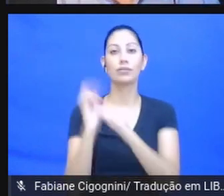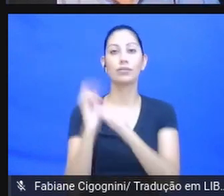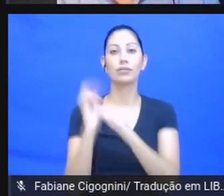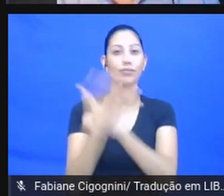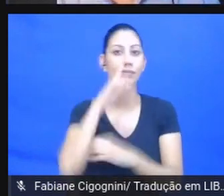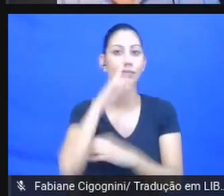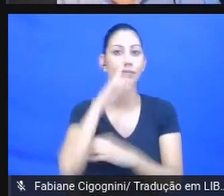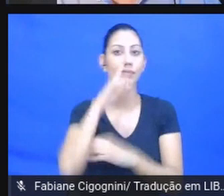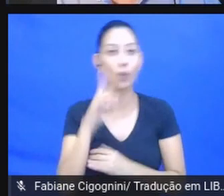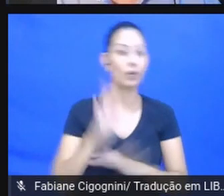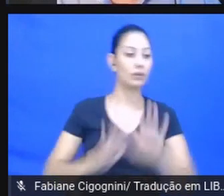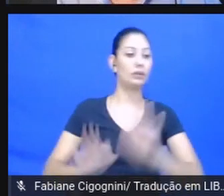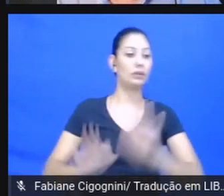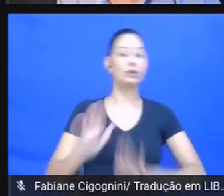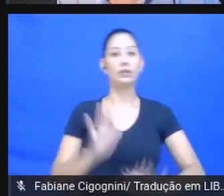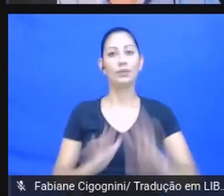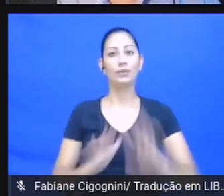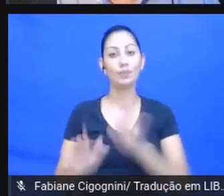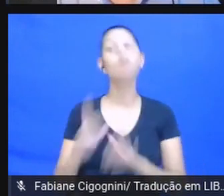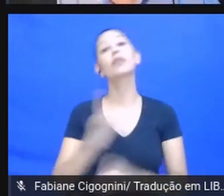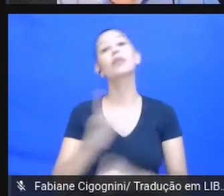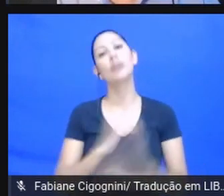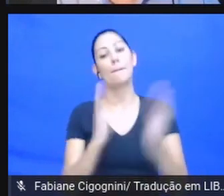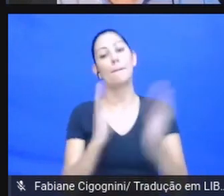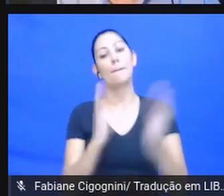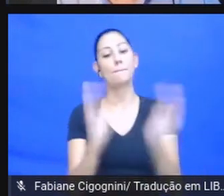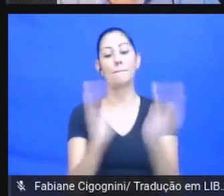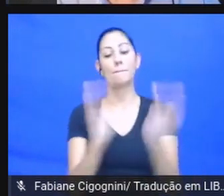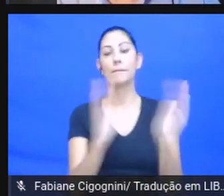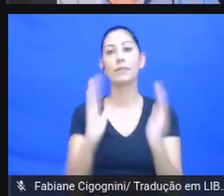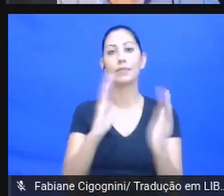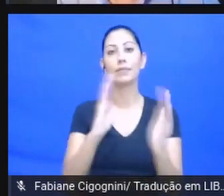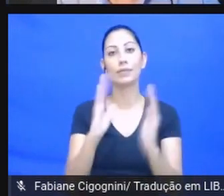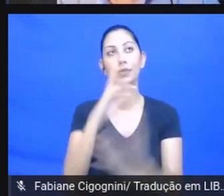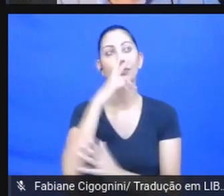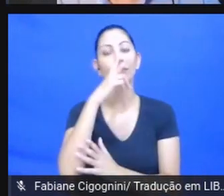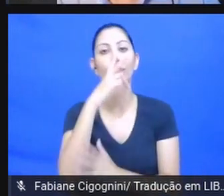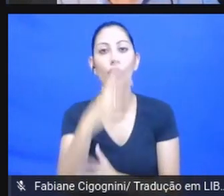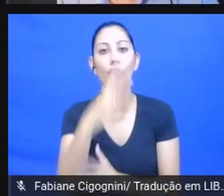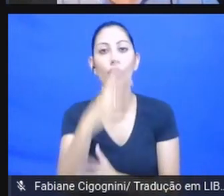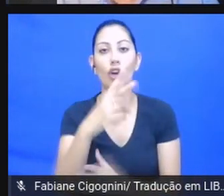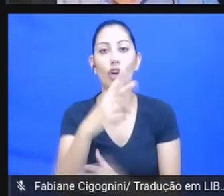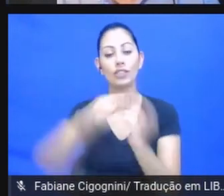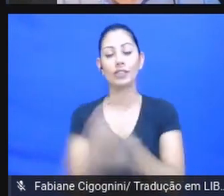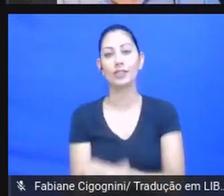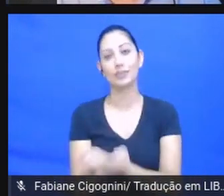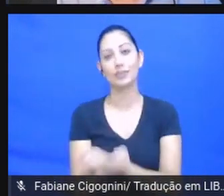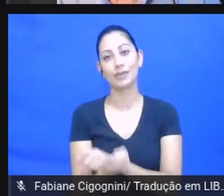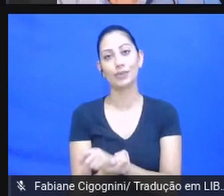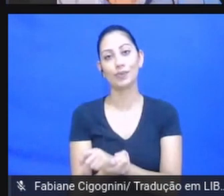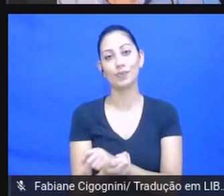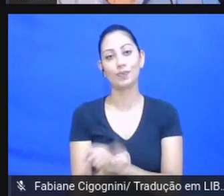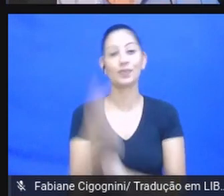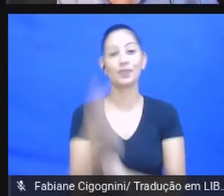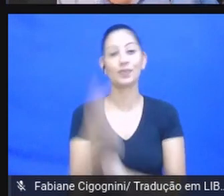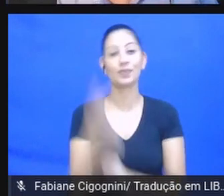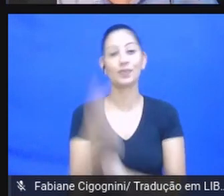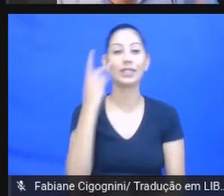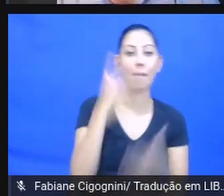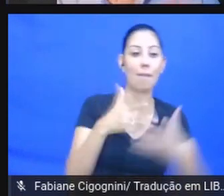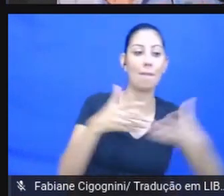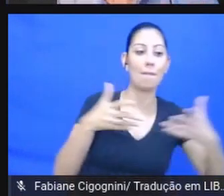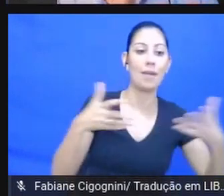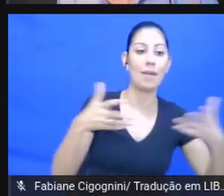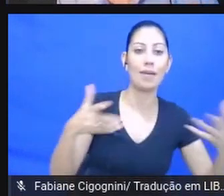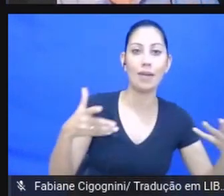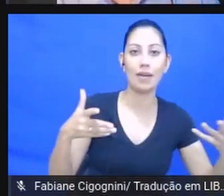então teremos um período forte de ajustes em todos os campos. Isso está claro, em todos os